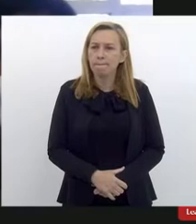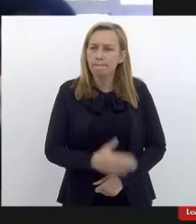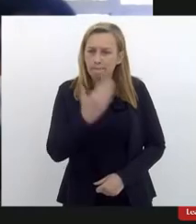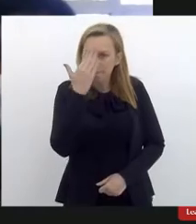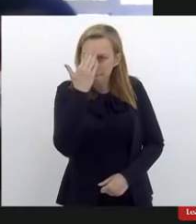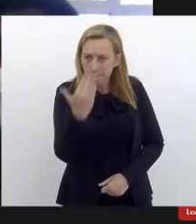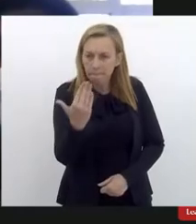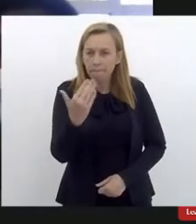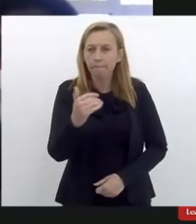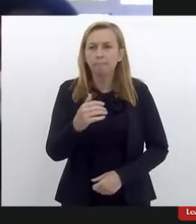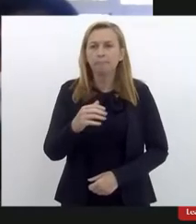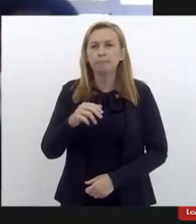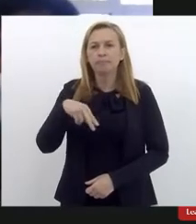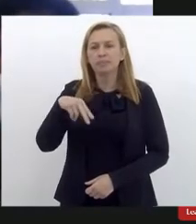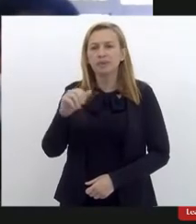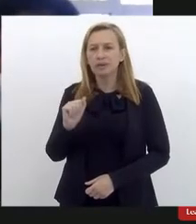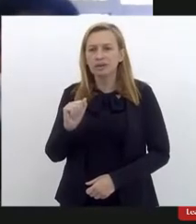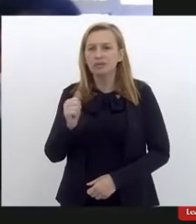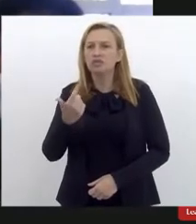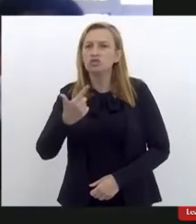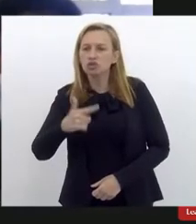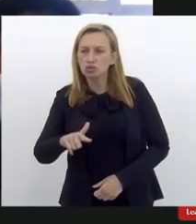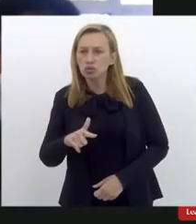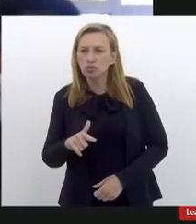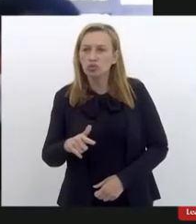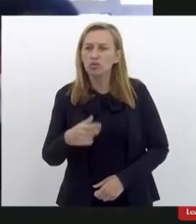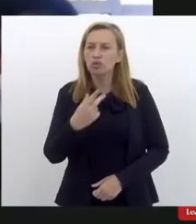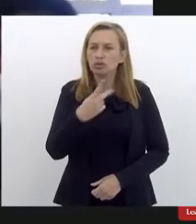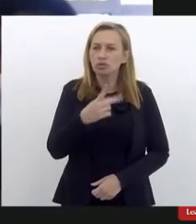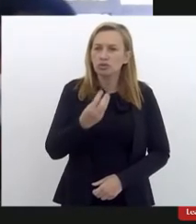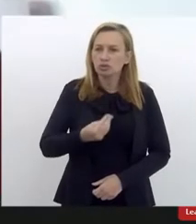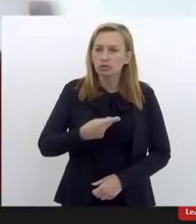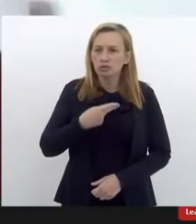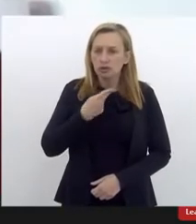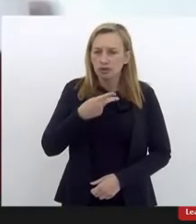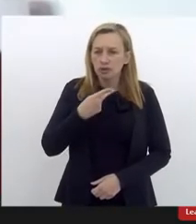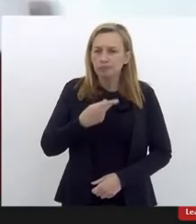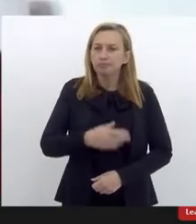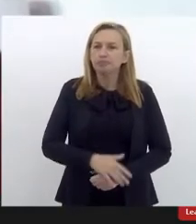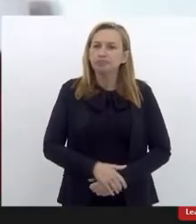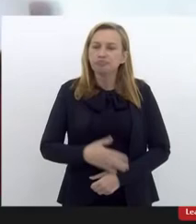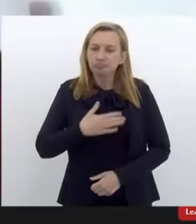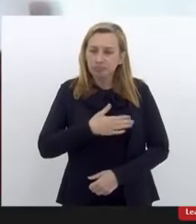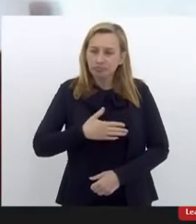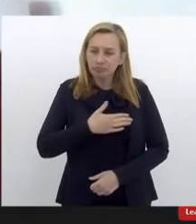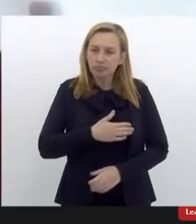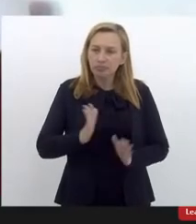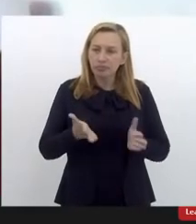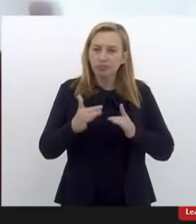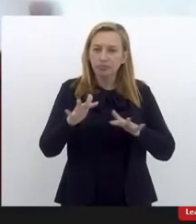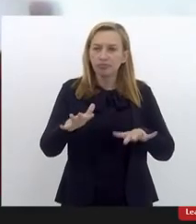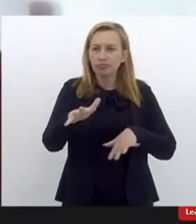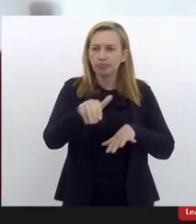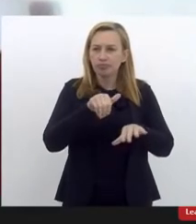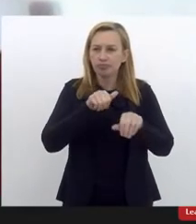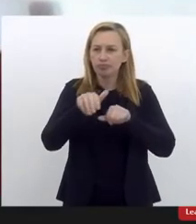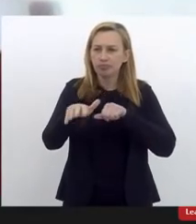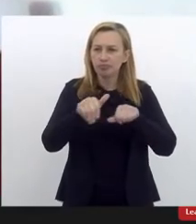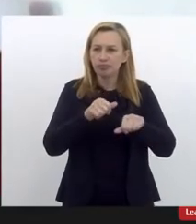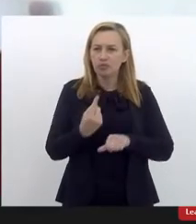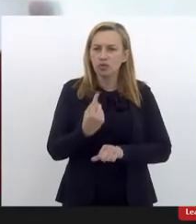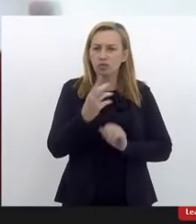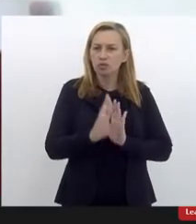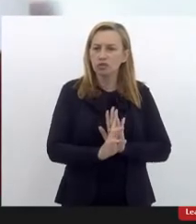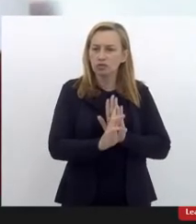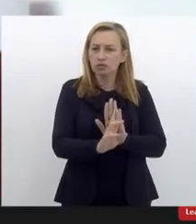Obrigado, Ana Maria, mais uma vez aqui pela sua participação. Eu gostaria agora, então, de chamar um dos